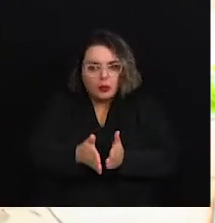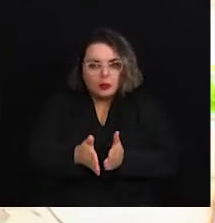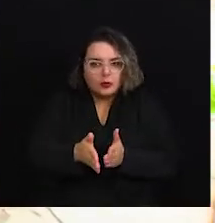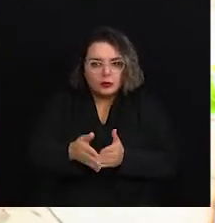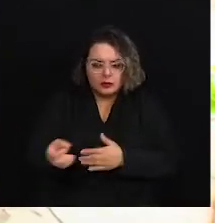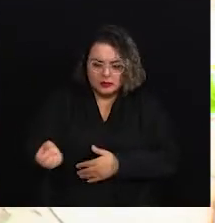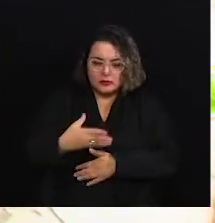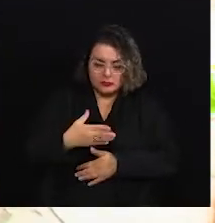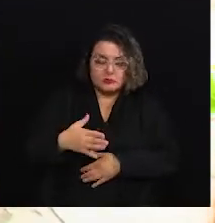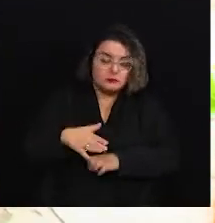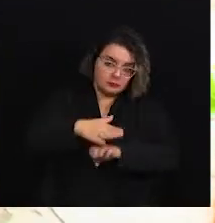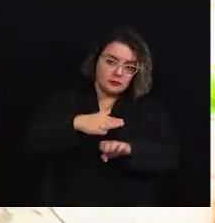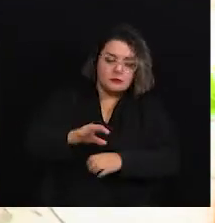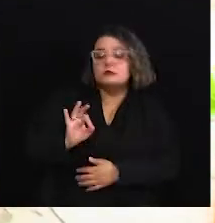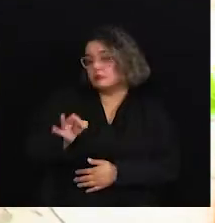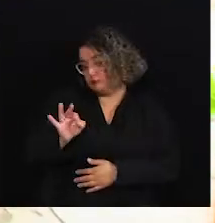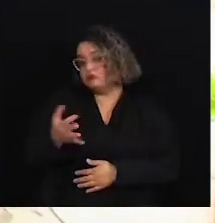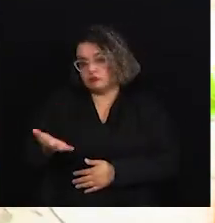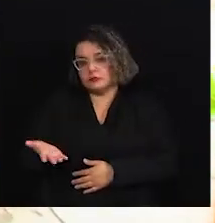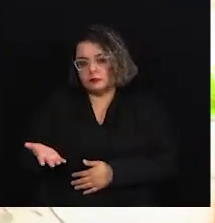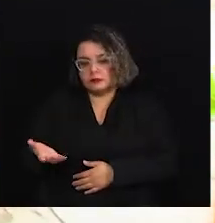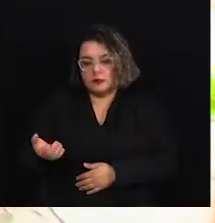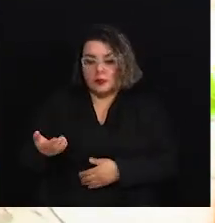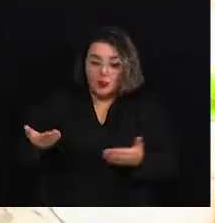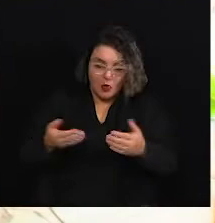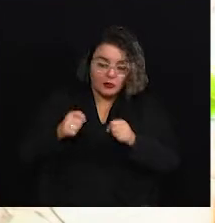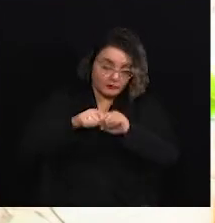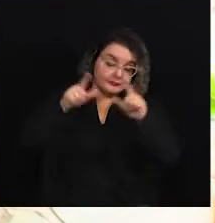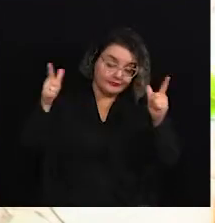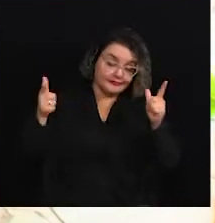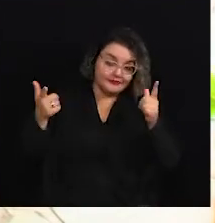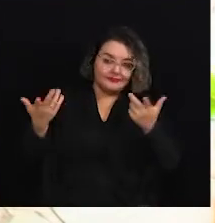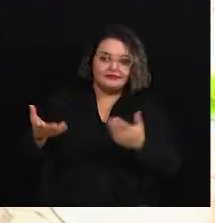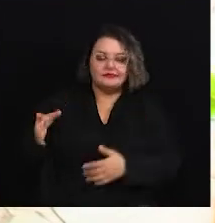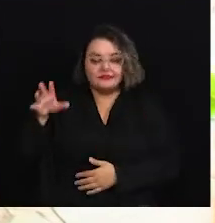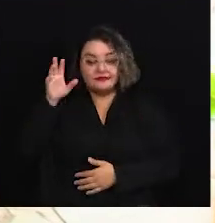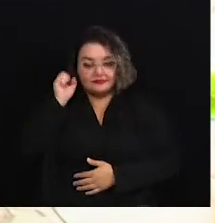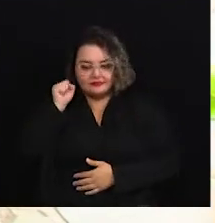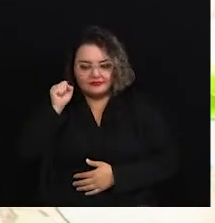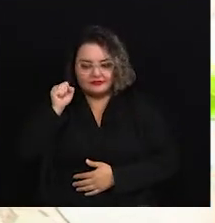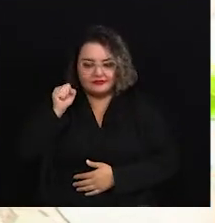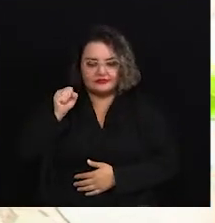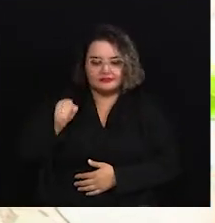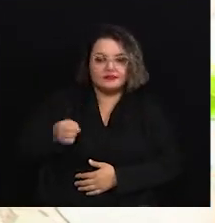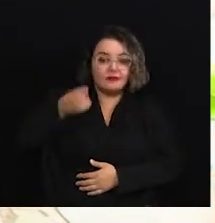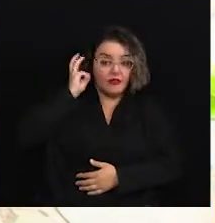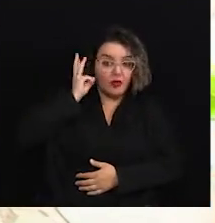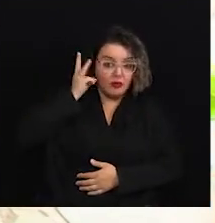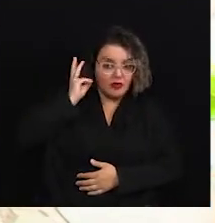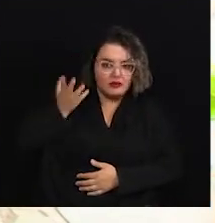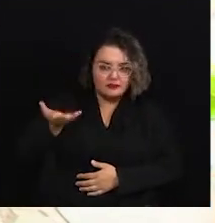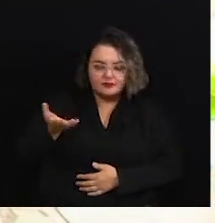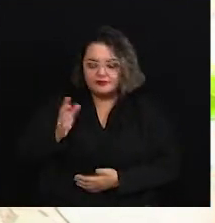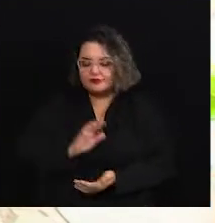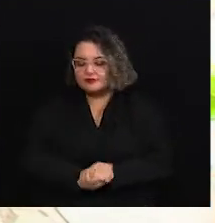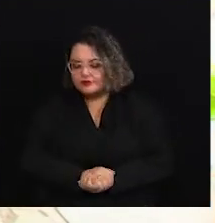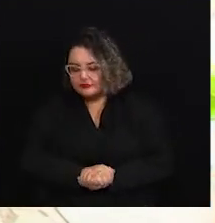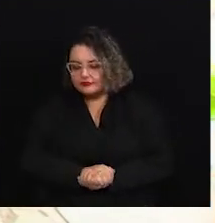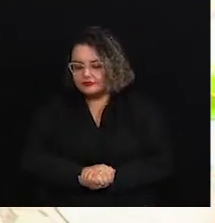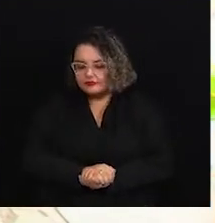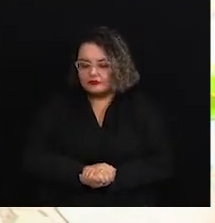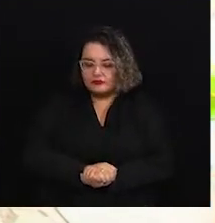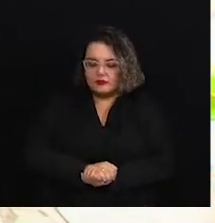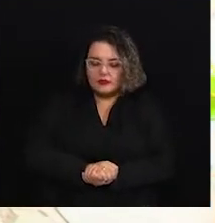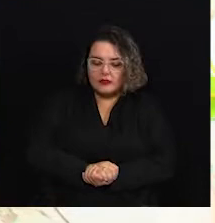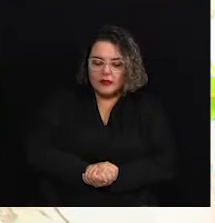caminho para essa nova empresa? Sem dúvida. Hoje de manhã, coincidentemente, eu estava ouvindo um podcast e estava falando